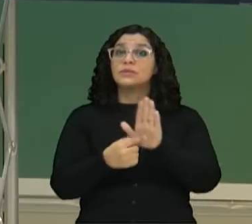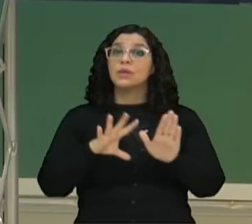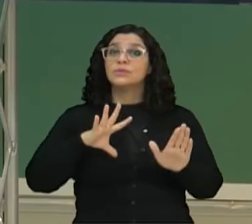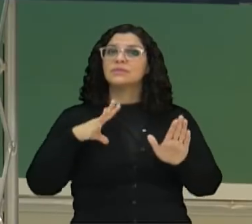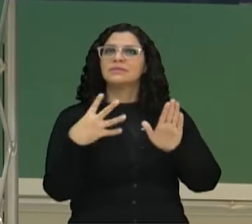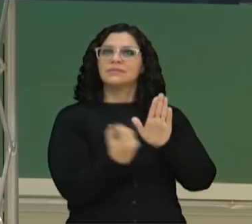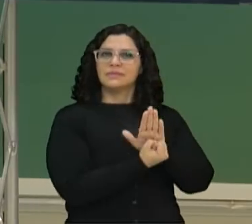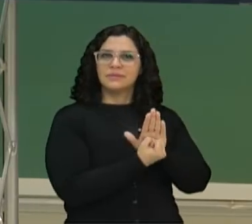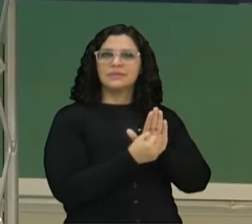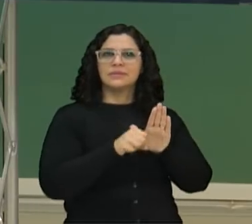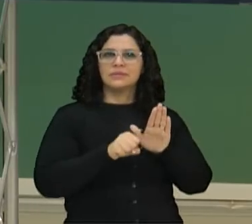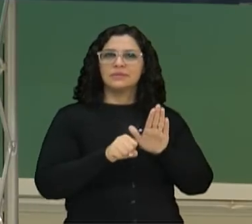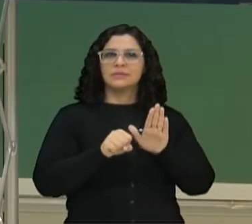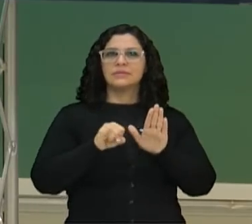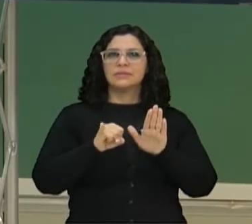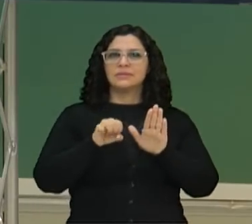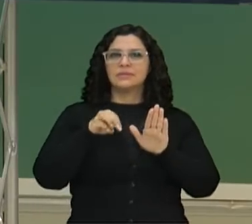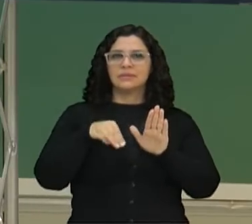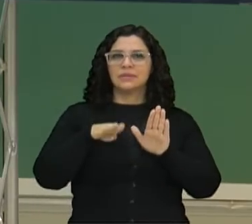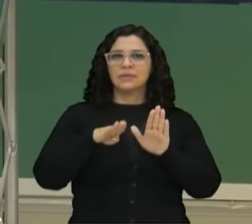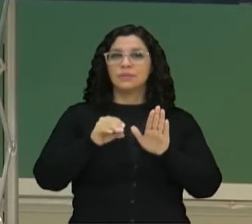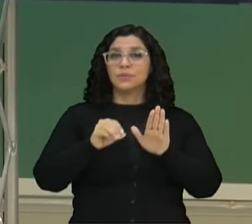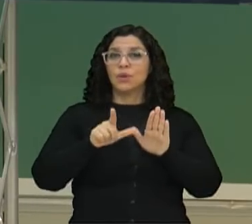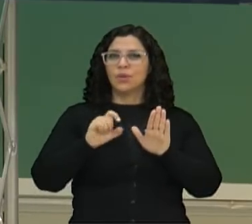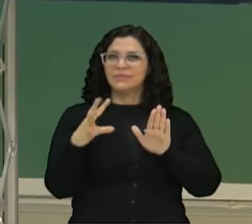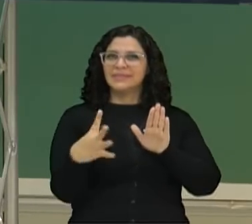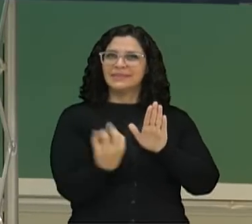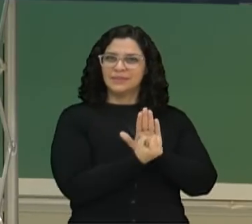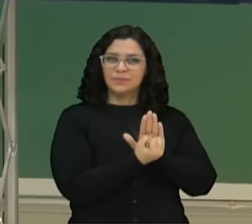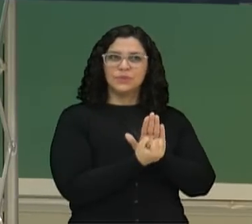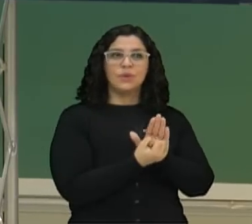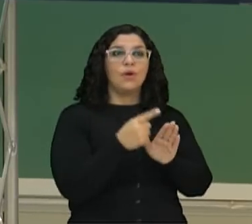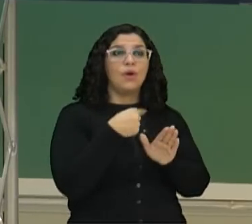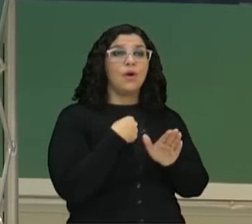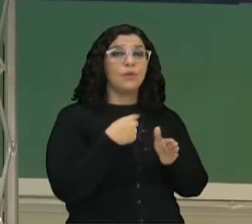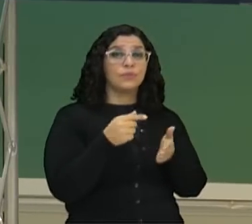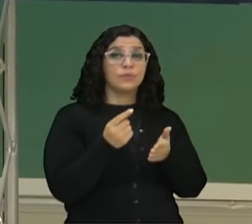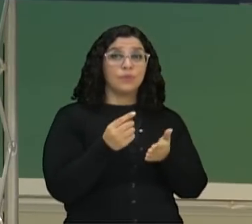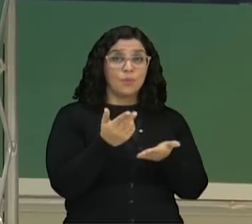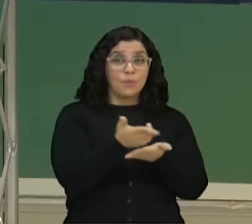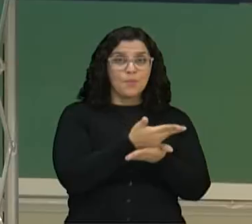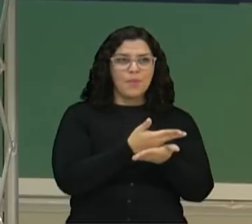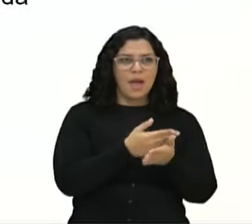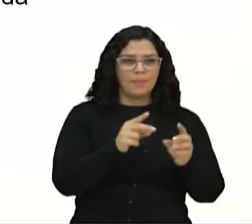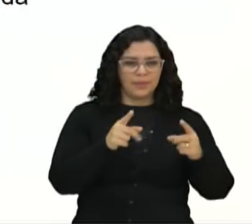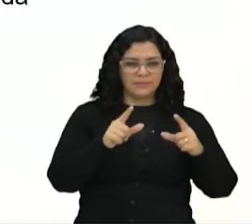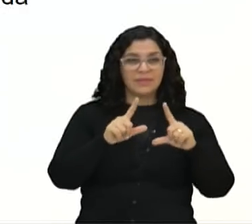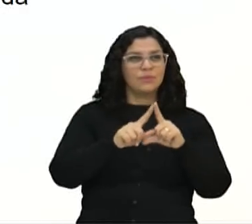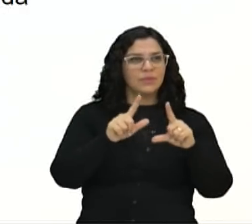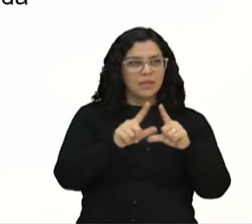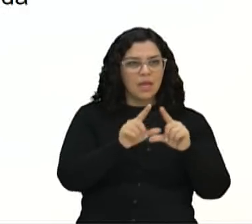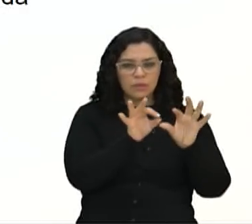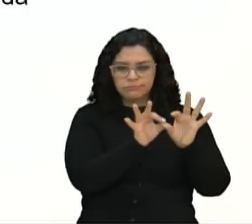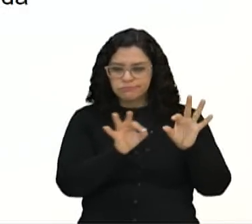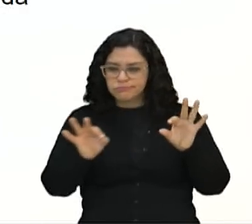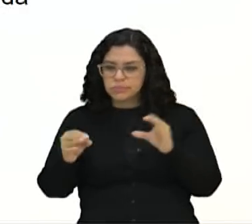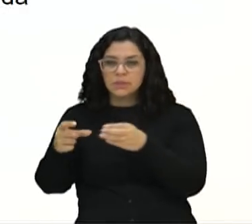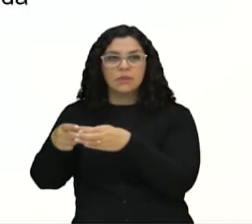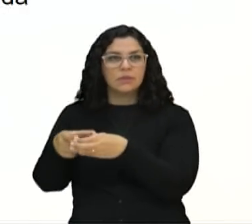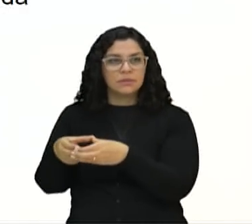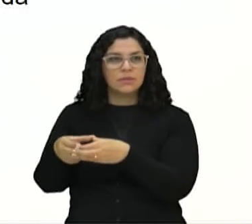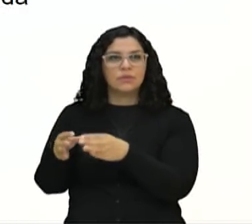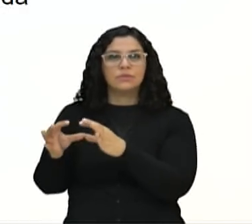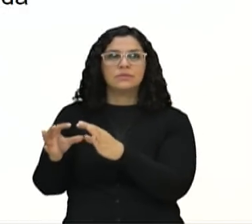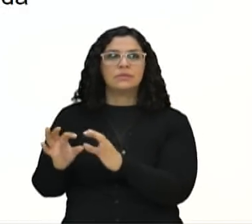os símbolos, né? Que esse aqui é um exemplo do mapa, né? Ele pode ser mais complexo, mas aqui, dessa forma, dá bem para a